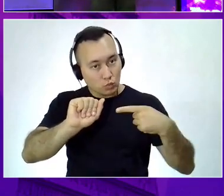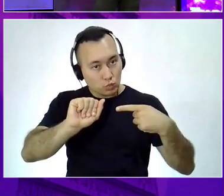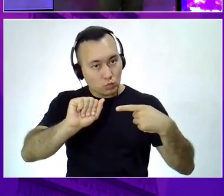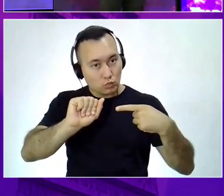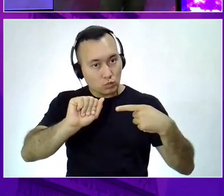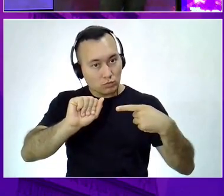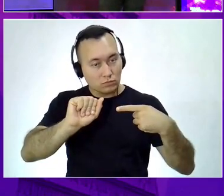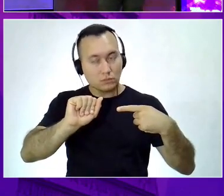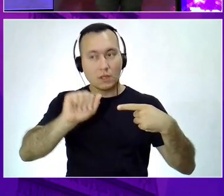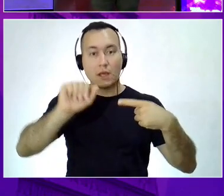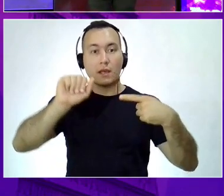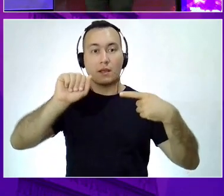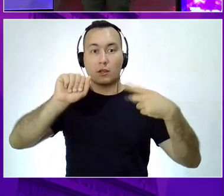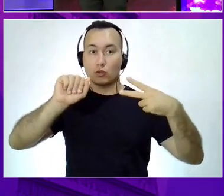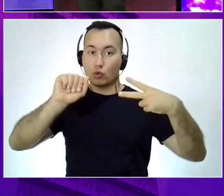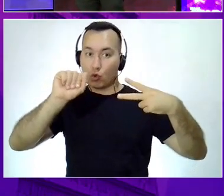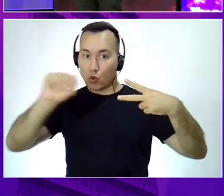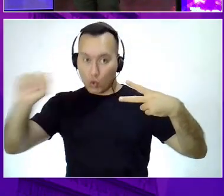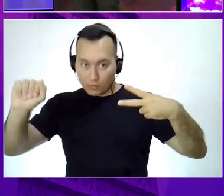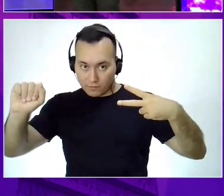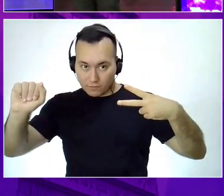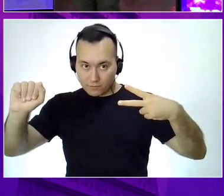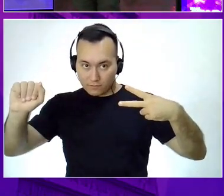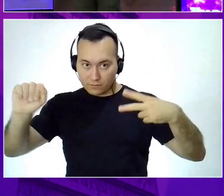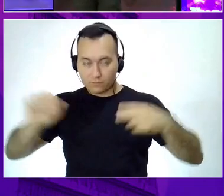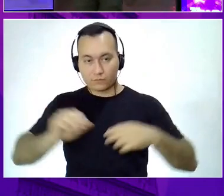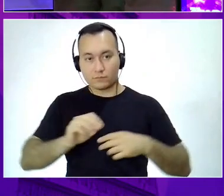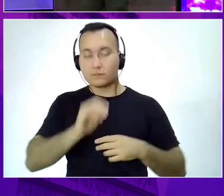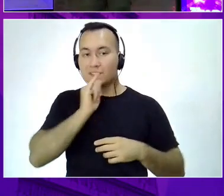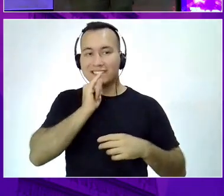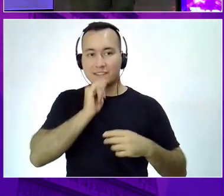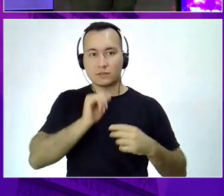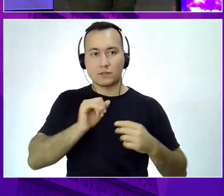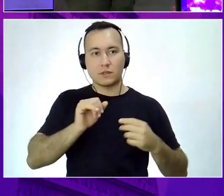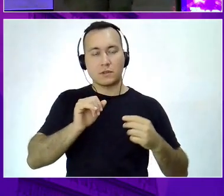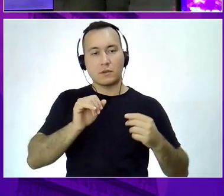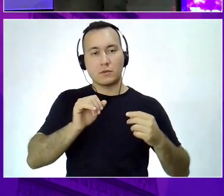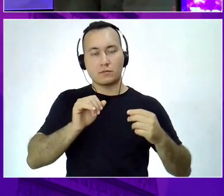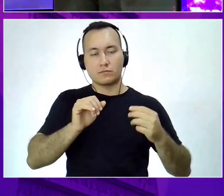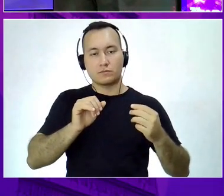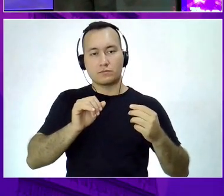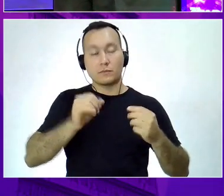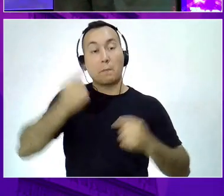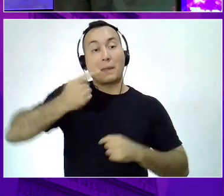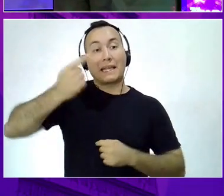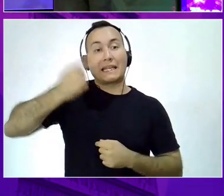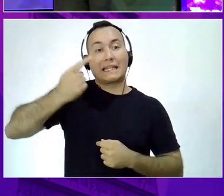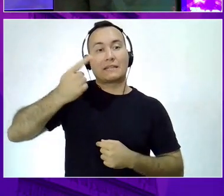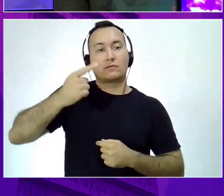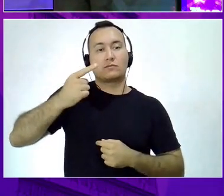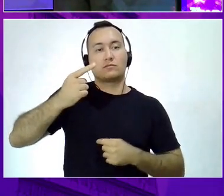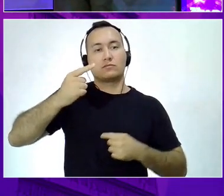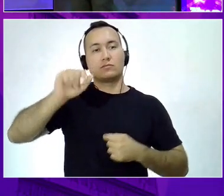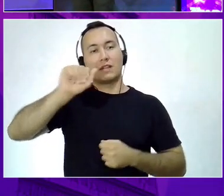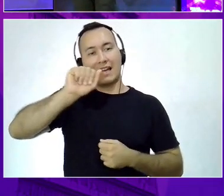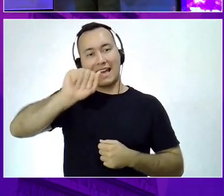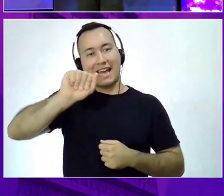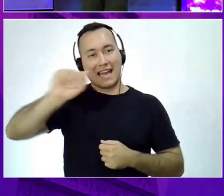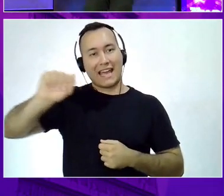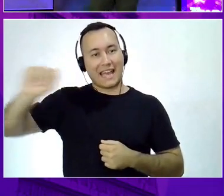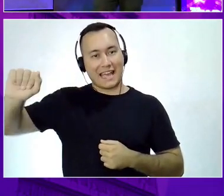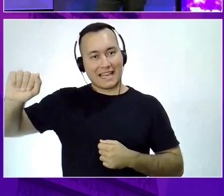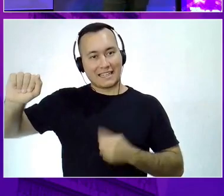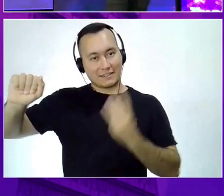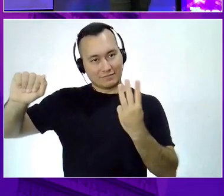A é aquele site que ele tem por volta de 95 a 100% de acessibilidade dentro dele, certo?